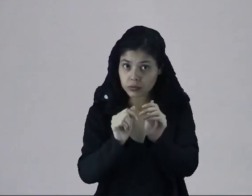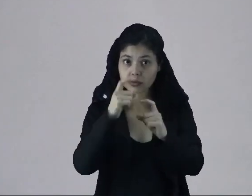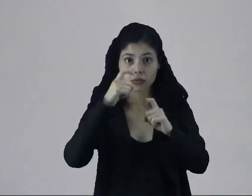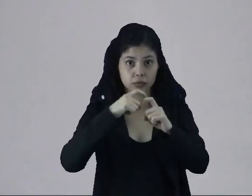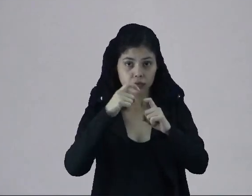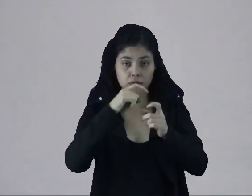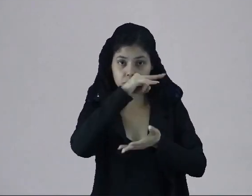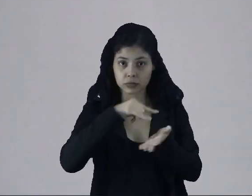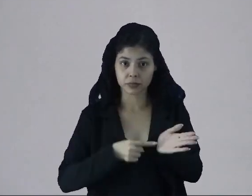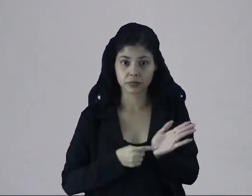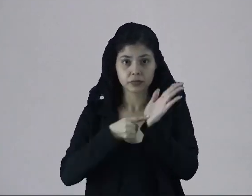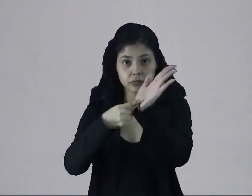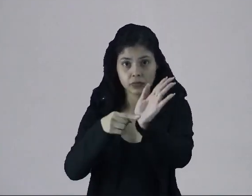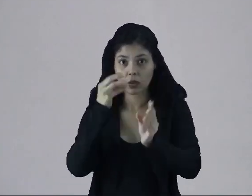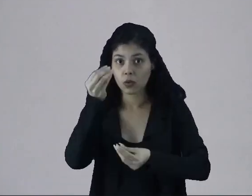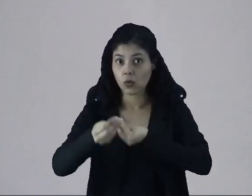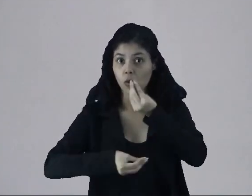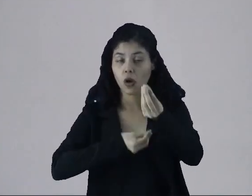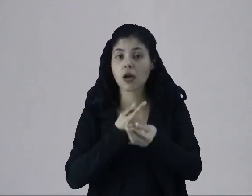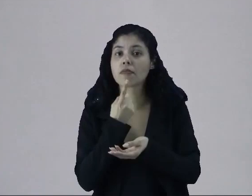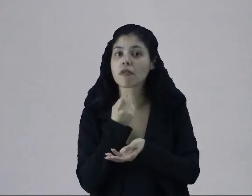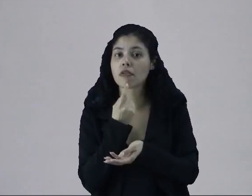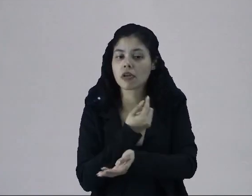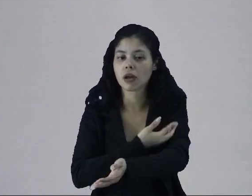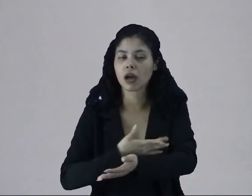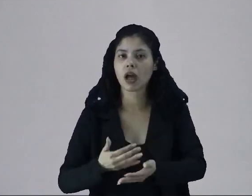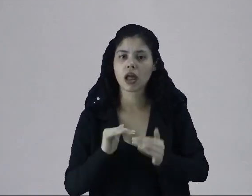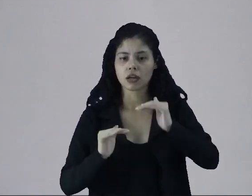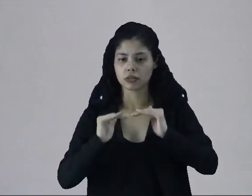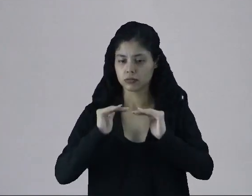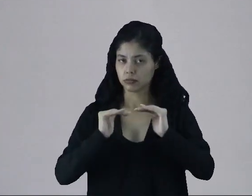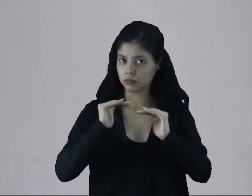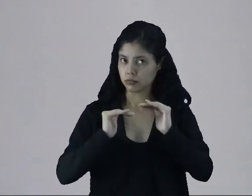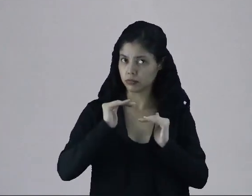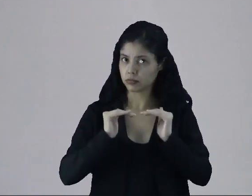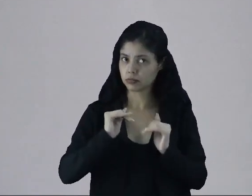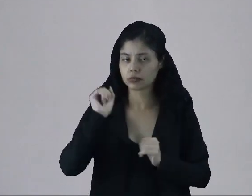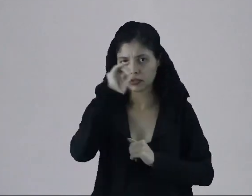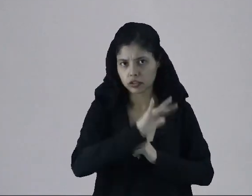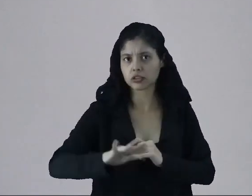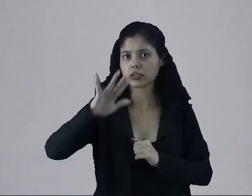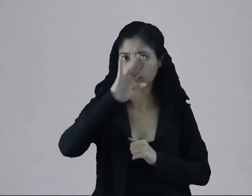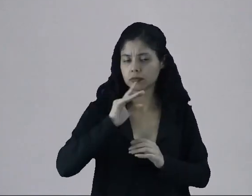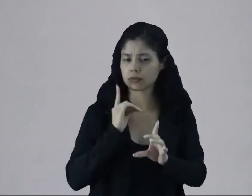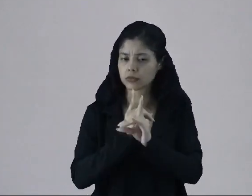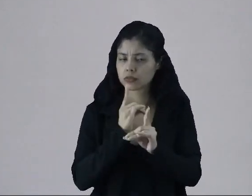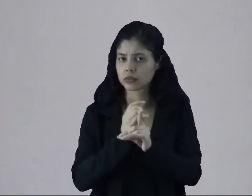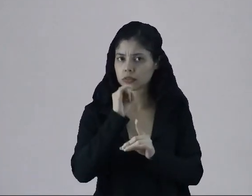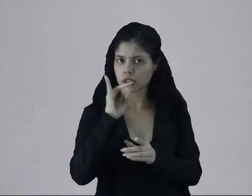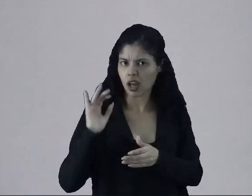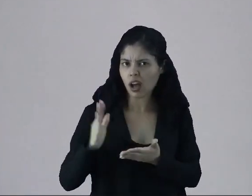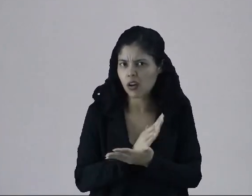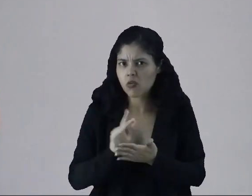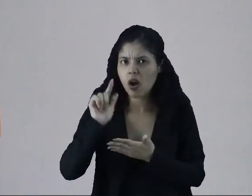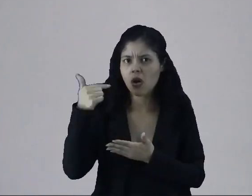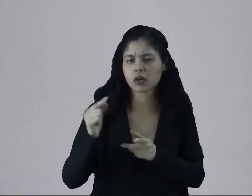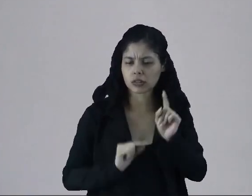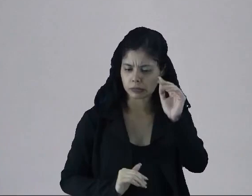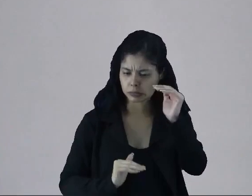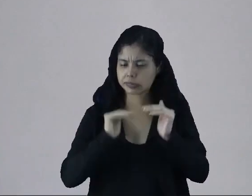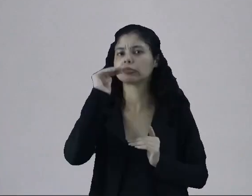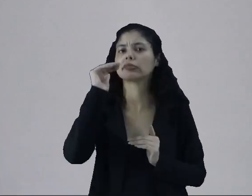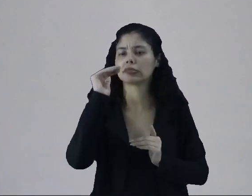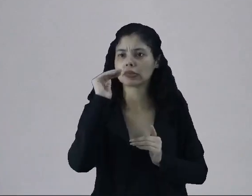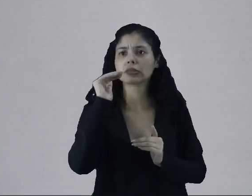dá a situação de como está teu sangue e ele avalia se está em equilíbrio. Então, geralmente, você vai descobrir se tem alguma outra taxa